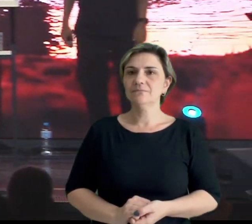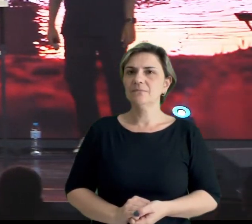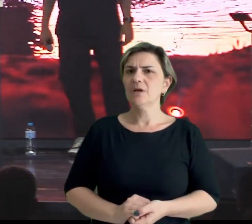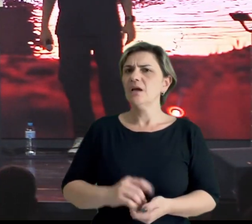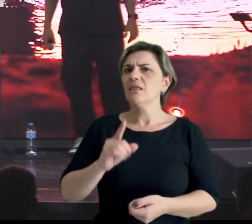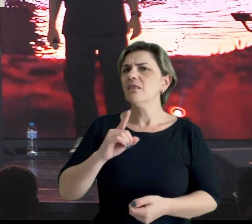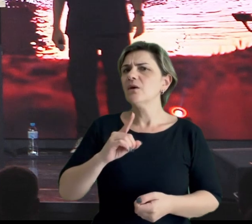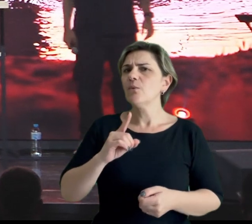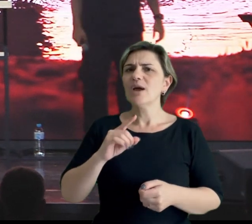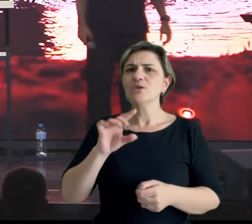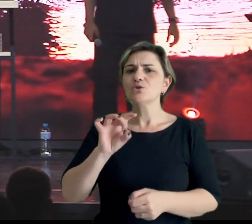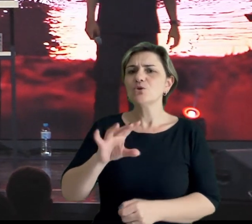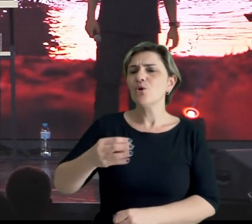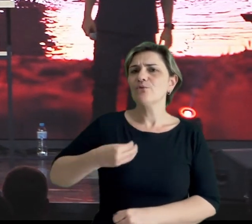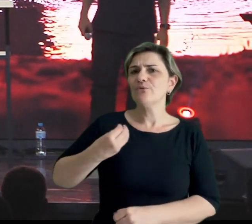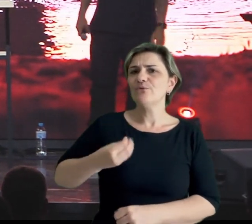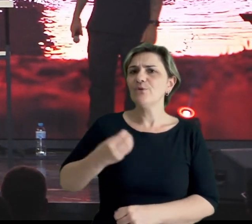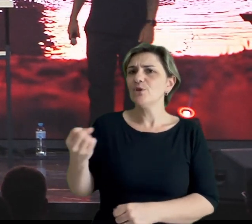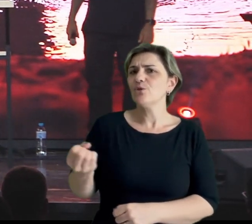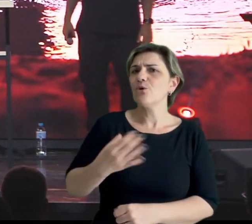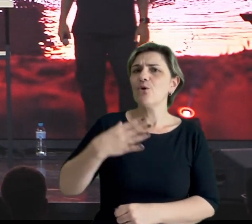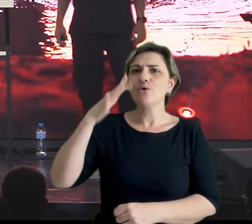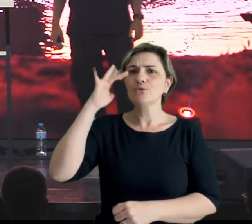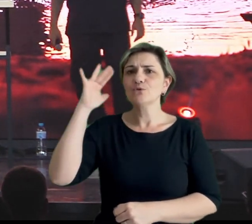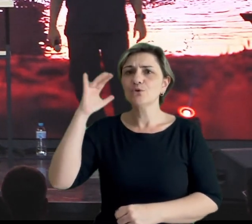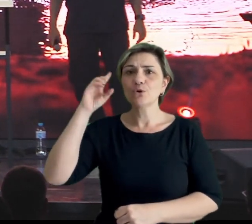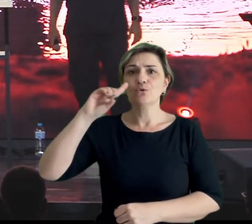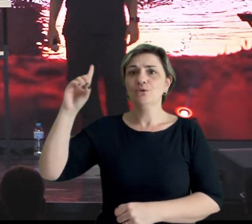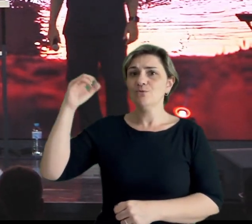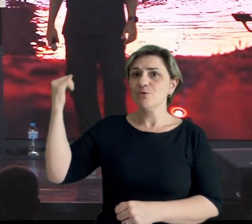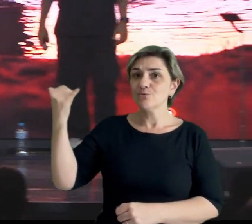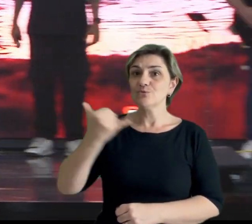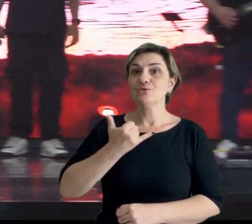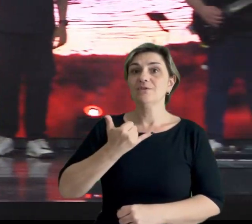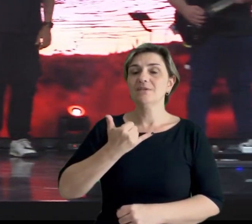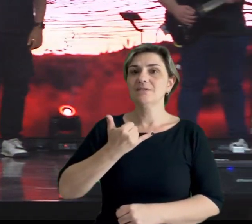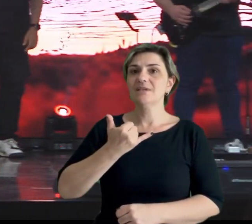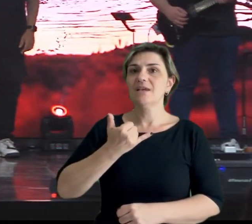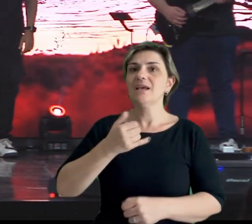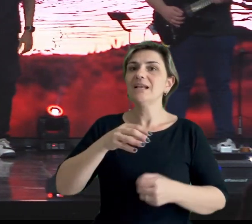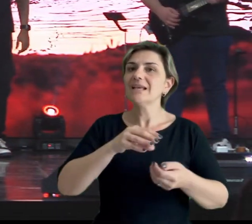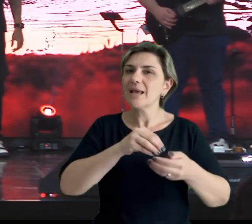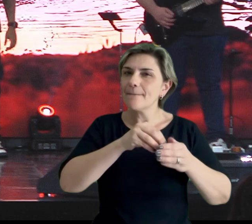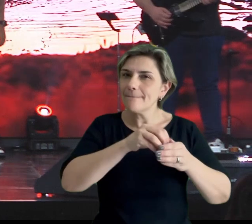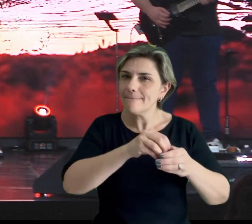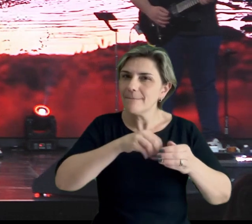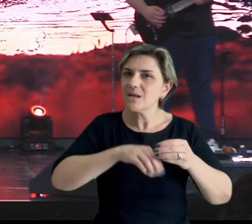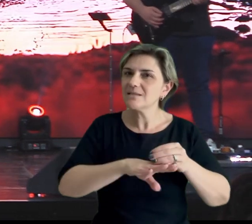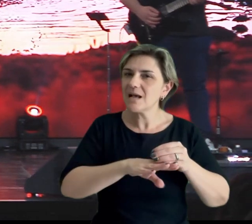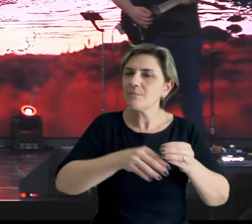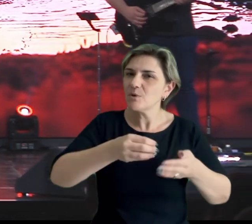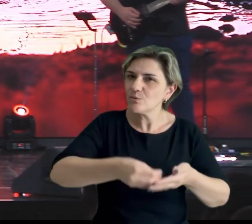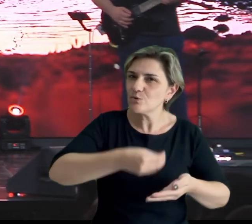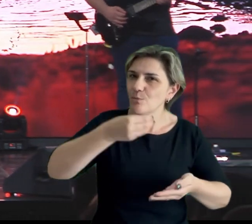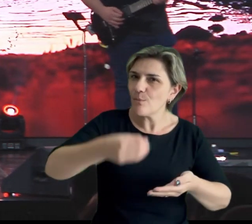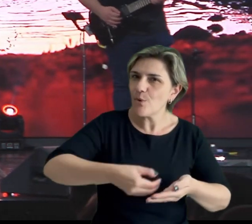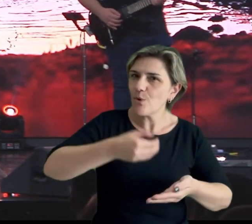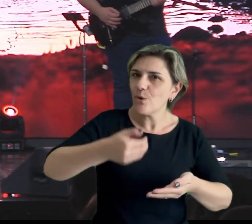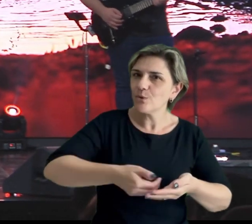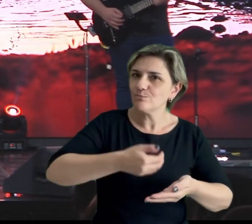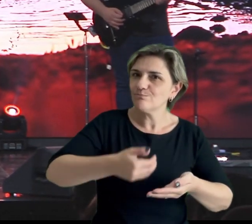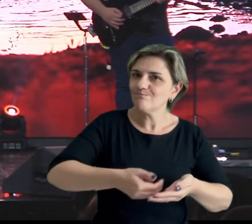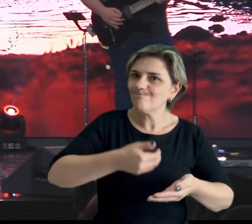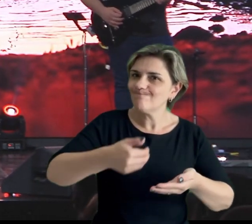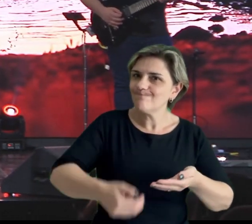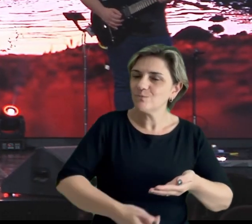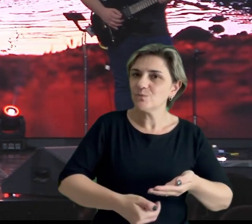Não se trata só de viver novos sonhos. O que Deus quer nos dizer nessa noite é: desentulha os poços antigos.